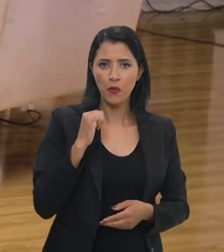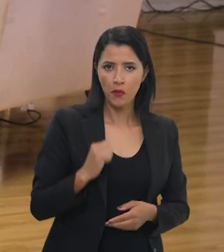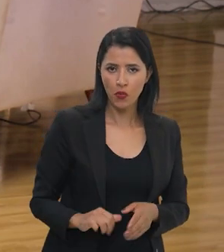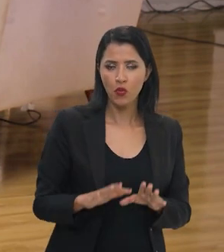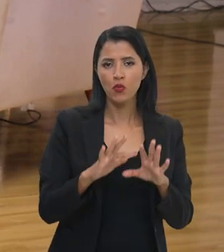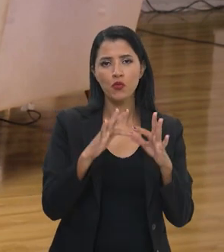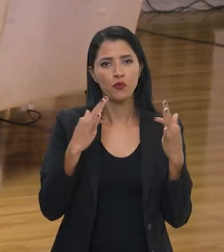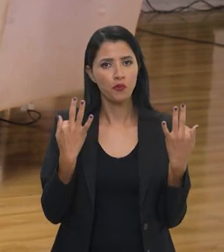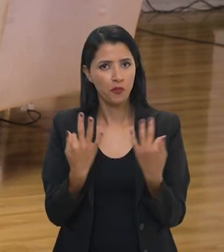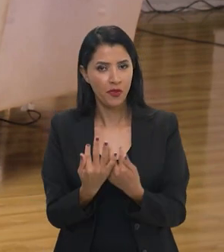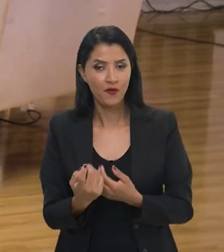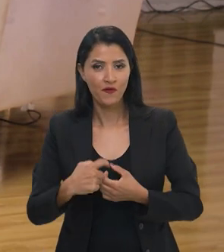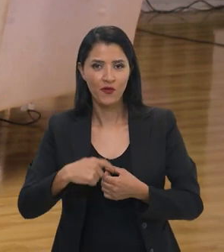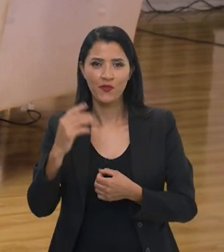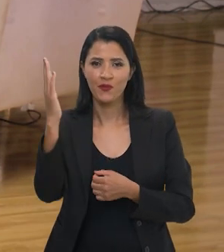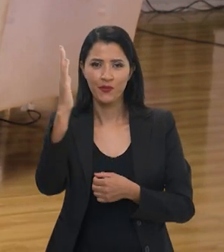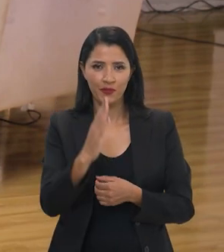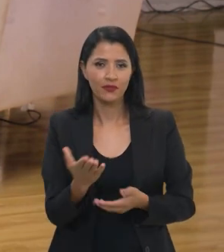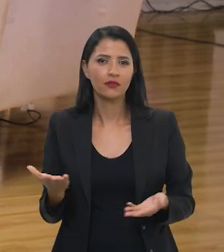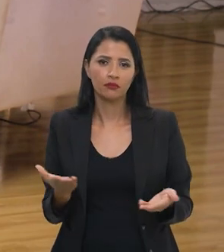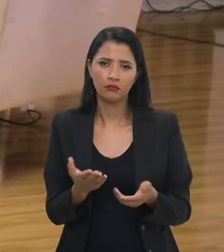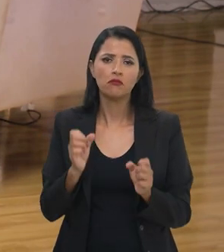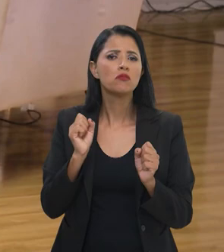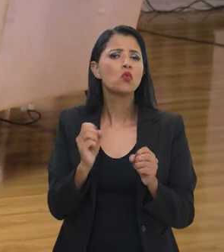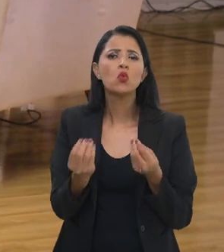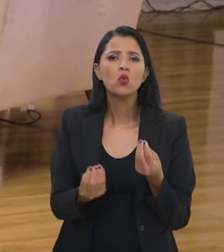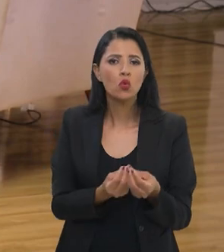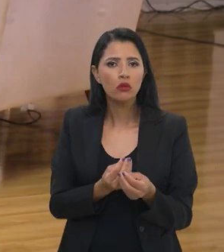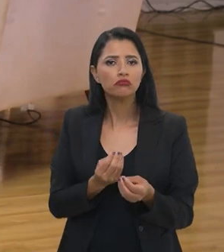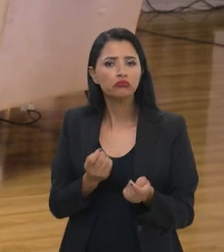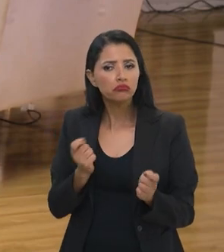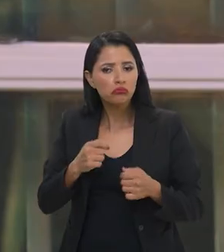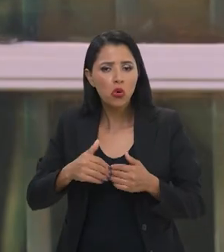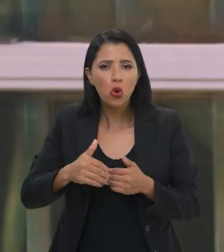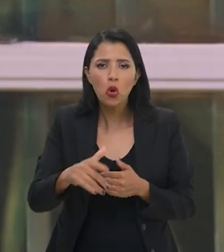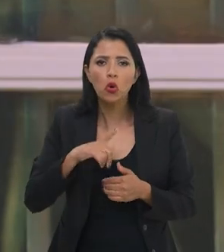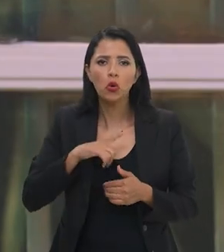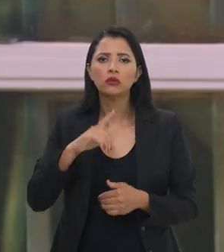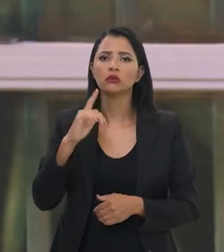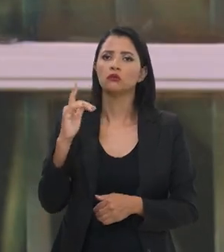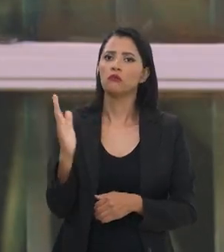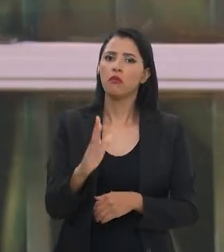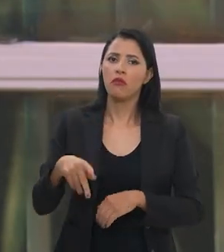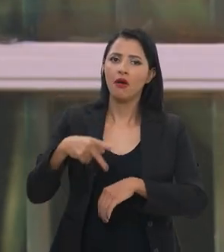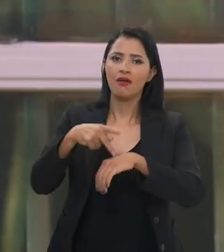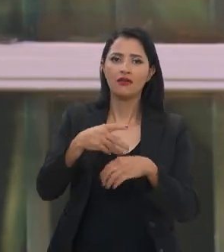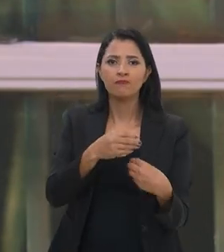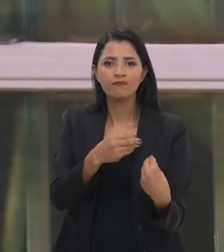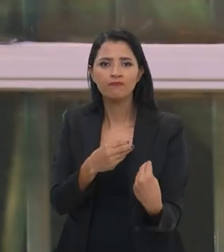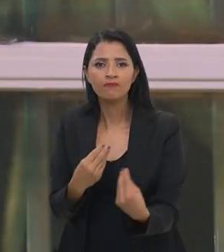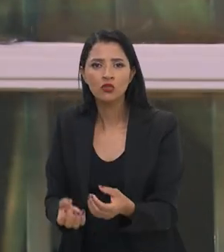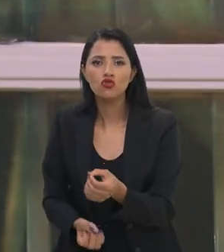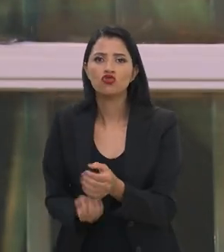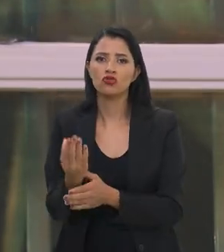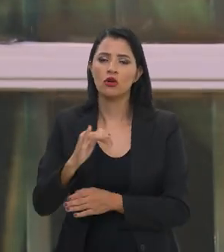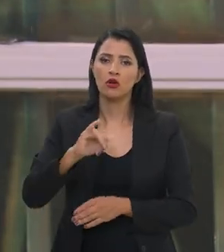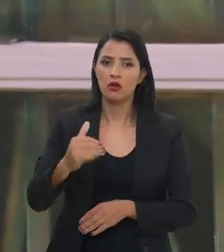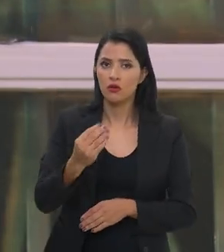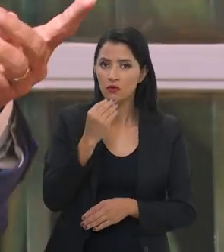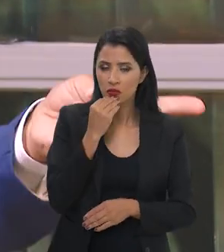do bolsa família na volta do Brasil a gente possa aqui ser um país de oportunidade